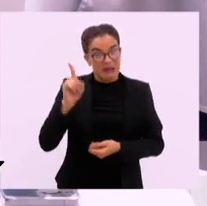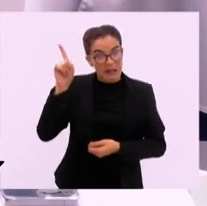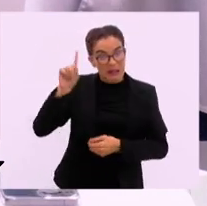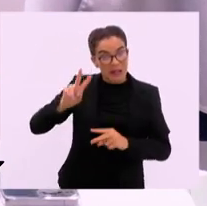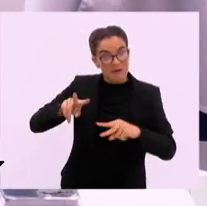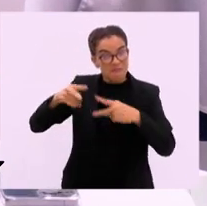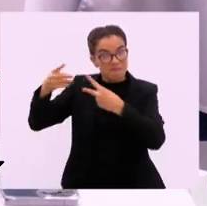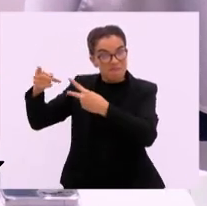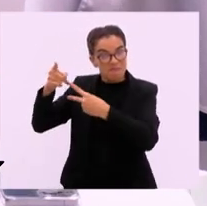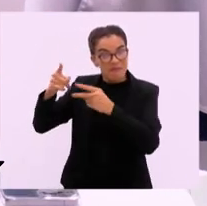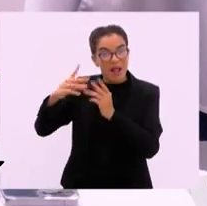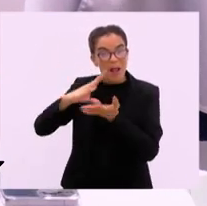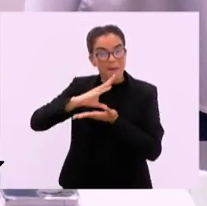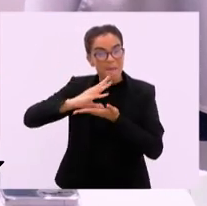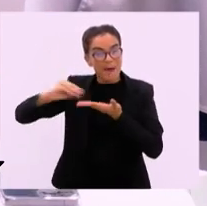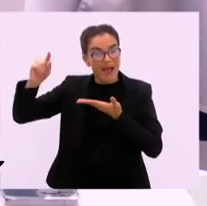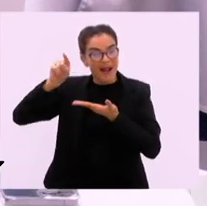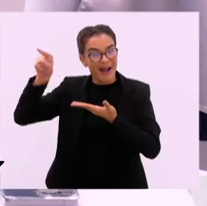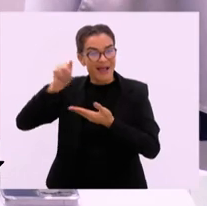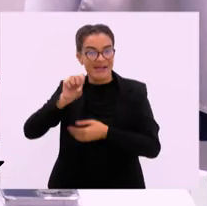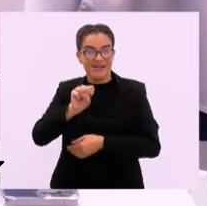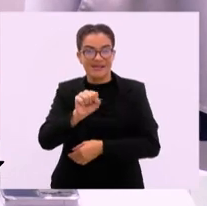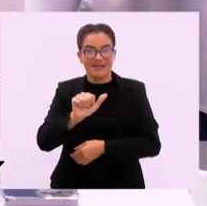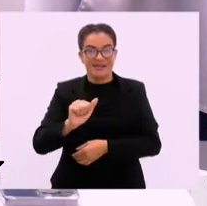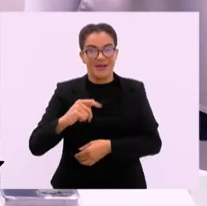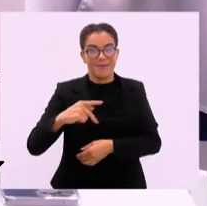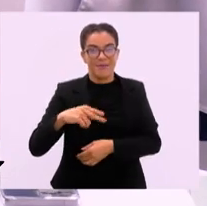Sapucaí esse projeto, vereador.